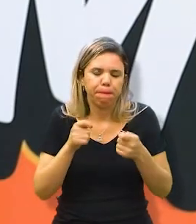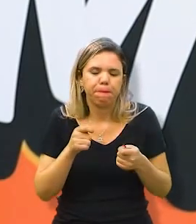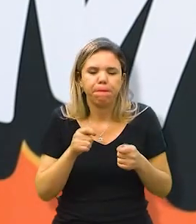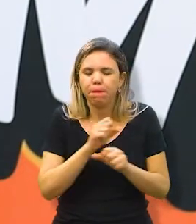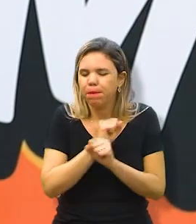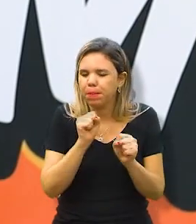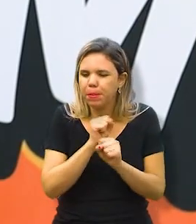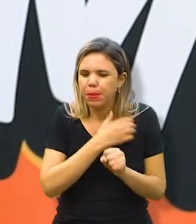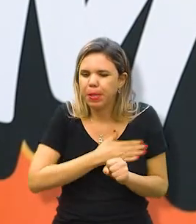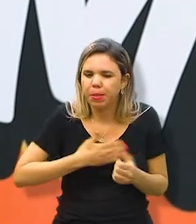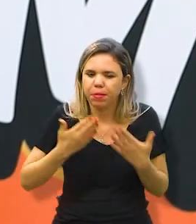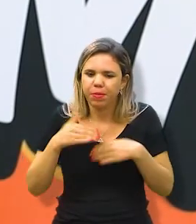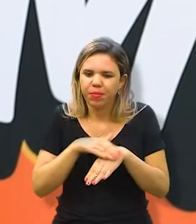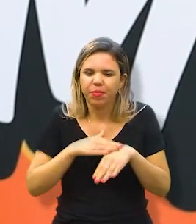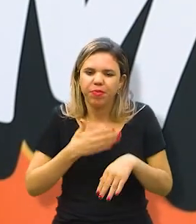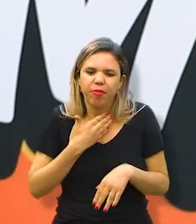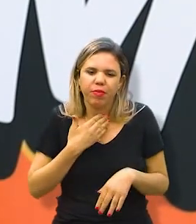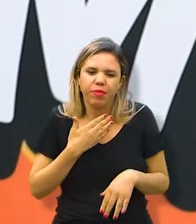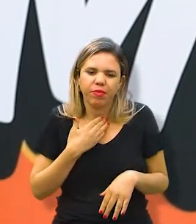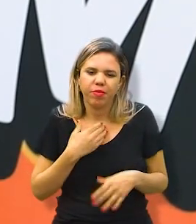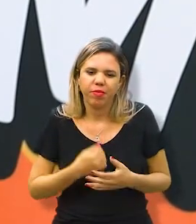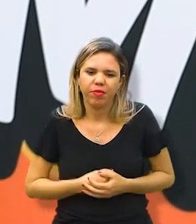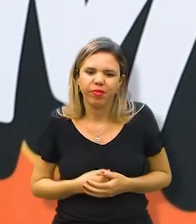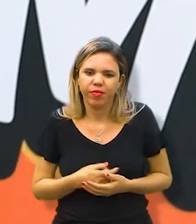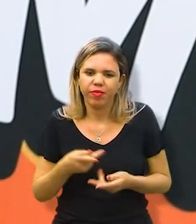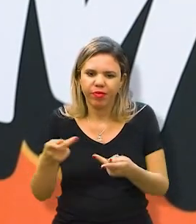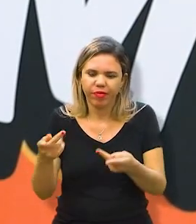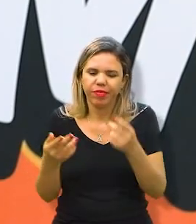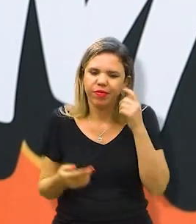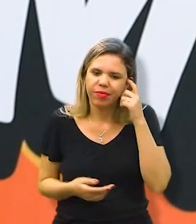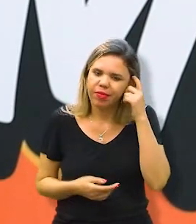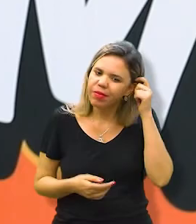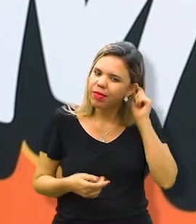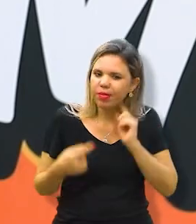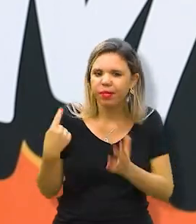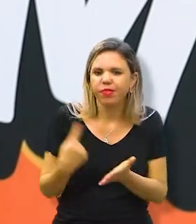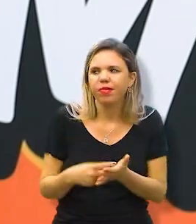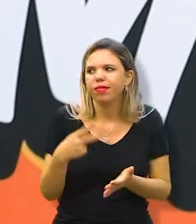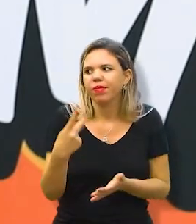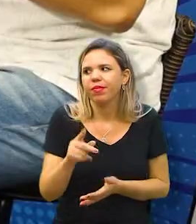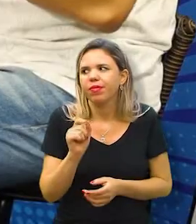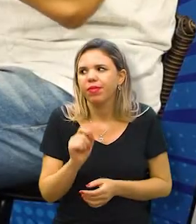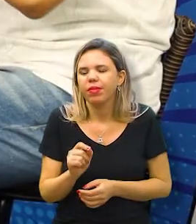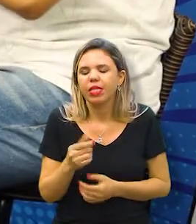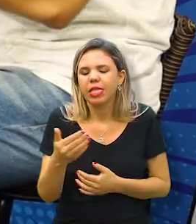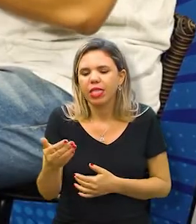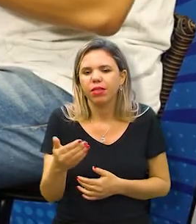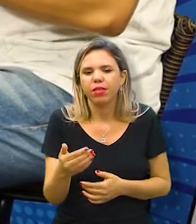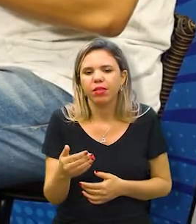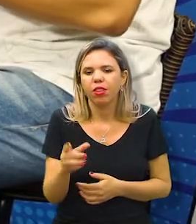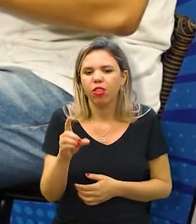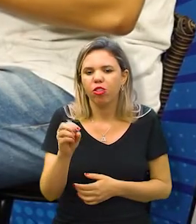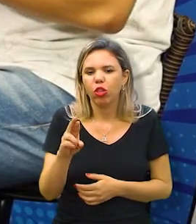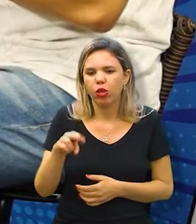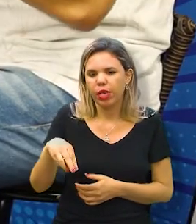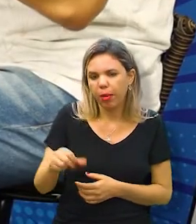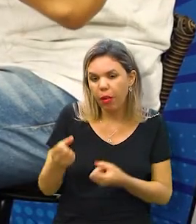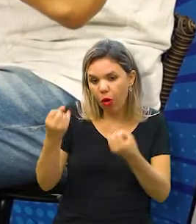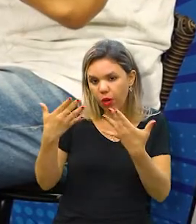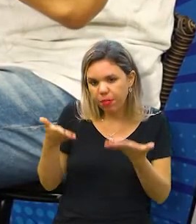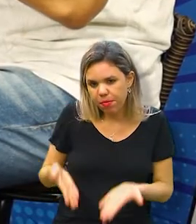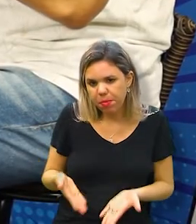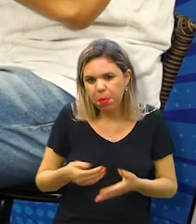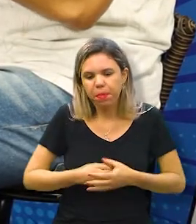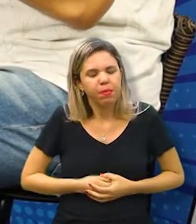entrevista, adorei o nosso bate-papo. E já vou deixar aqui combinado com ela que o próximo dorama vem contar aqui pra